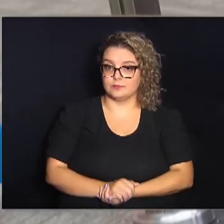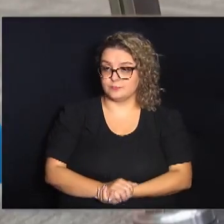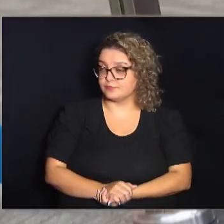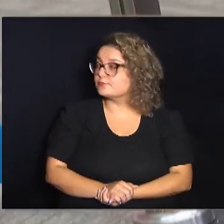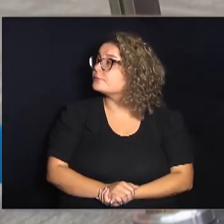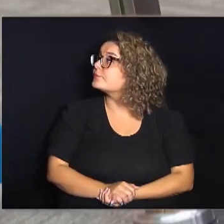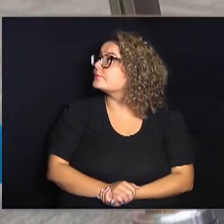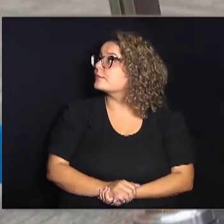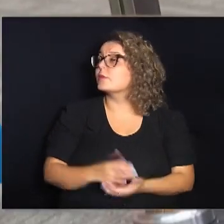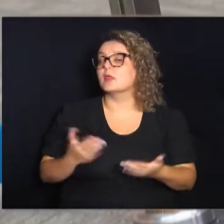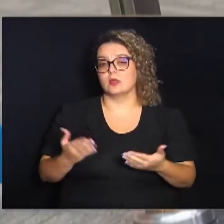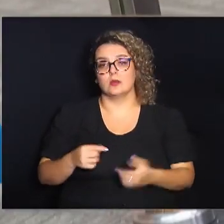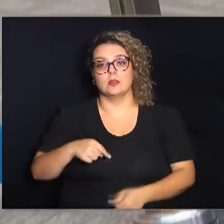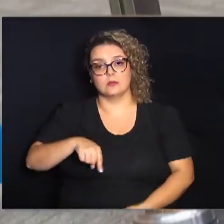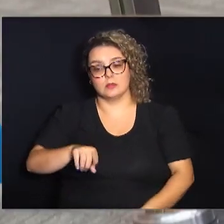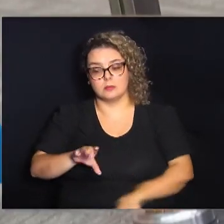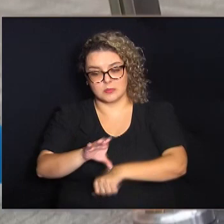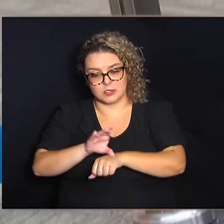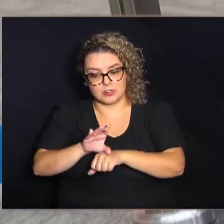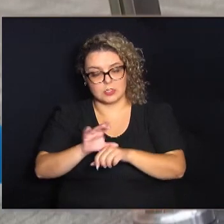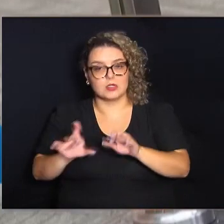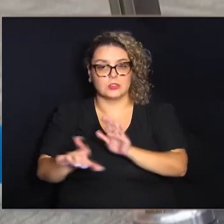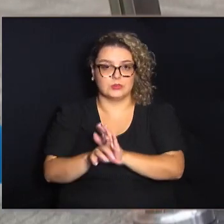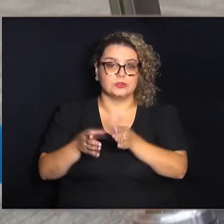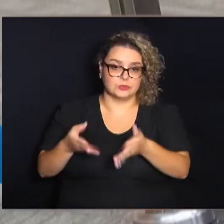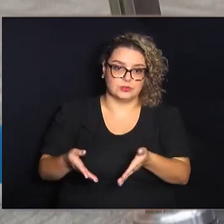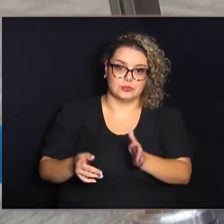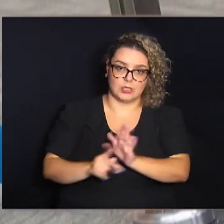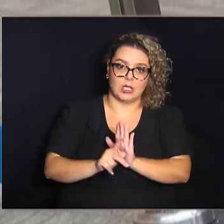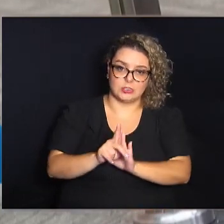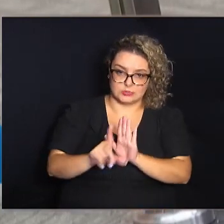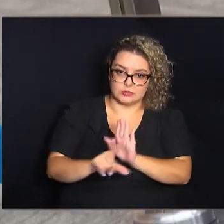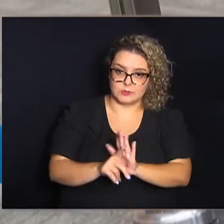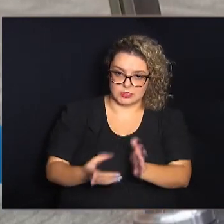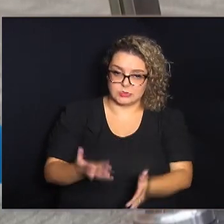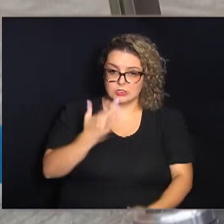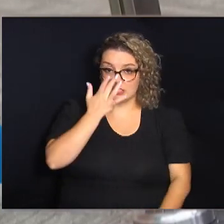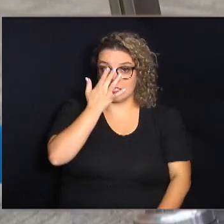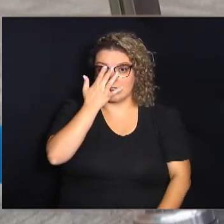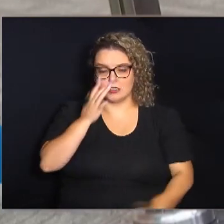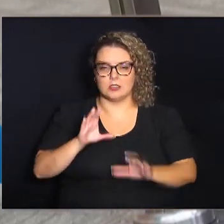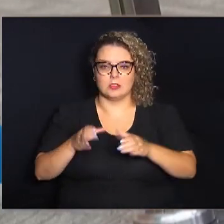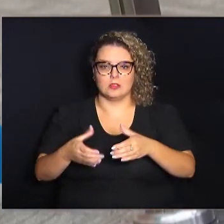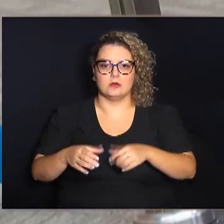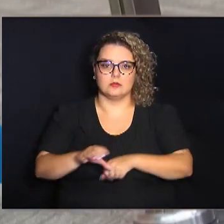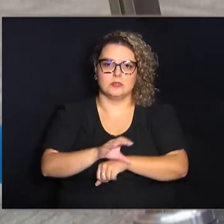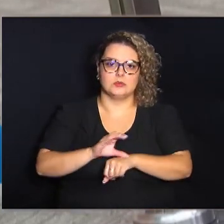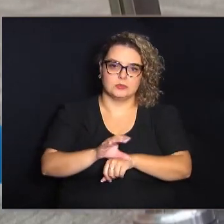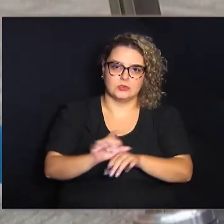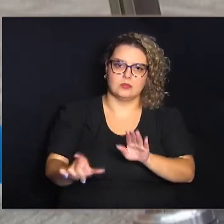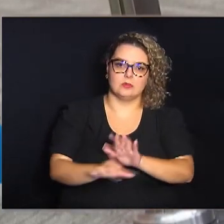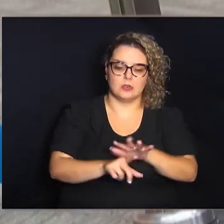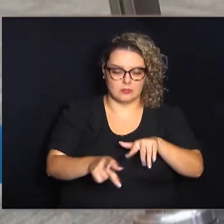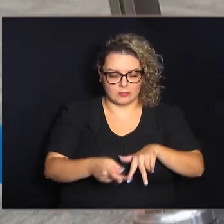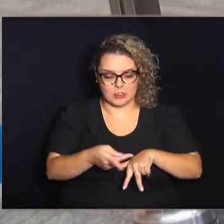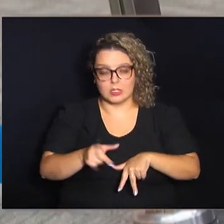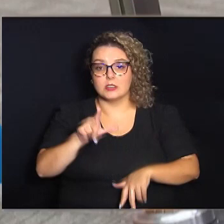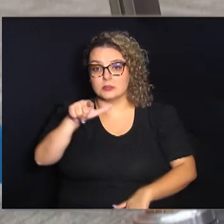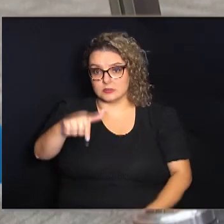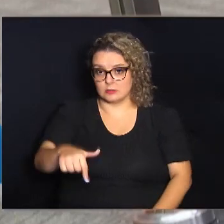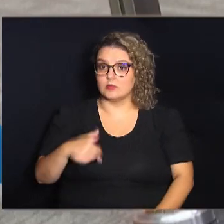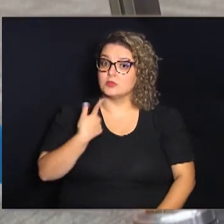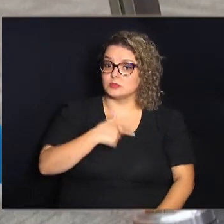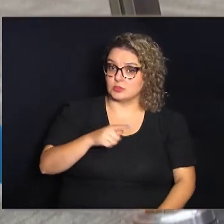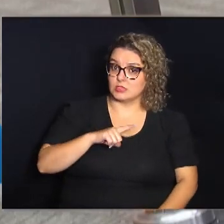vai para a Comissão de Legalidade, esse projeto de lei. A Comissão de Legalidade vai dar o seu parecer para depois nós termos a